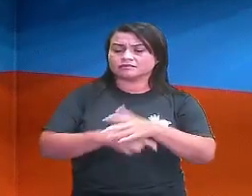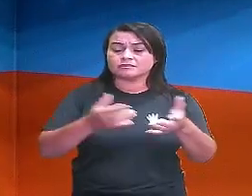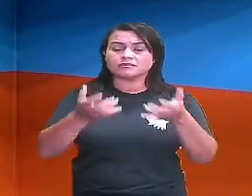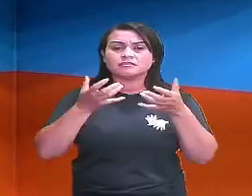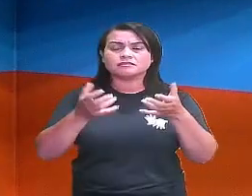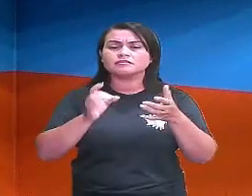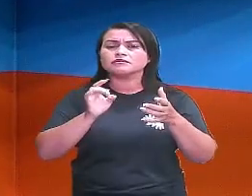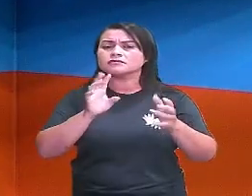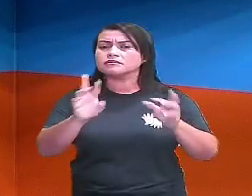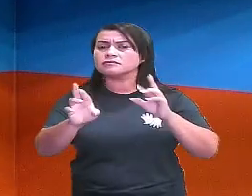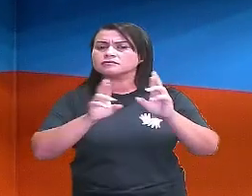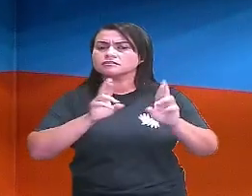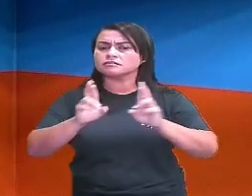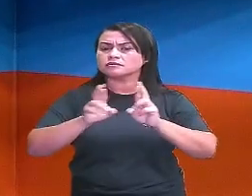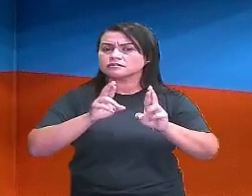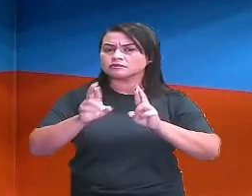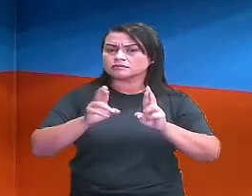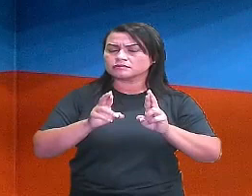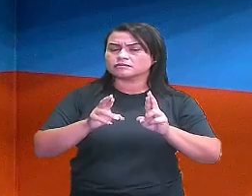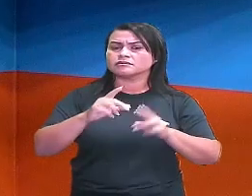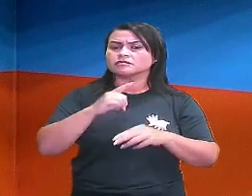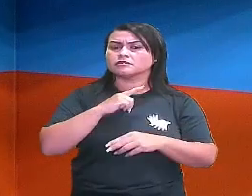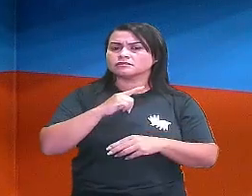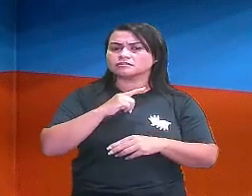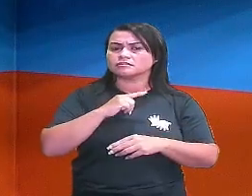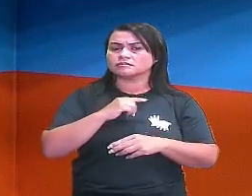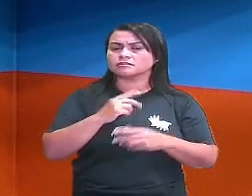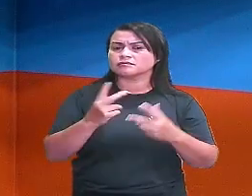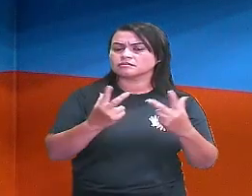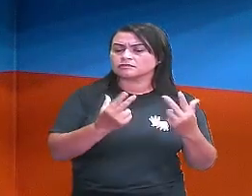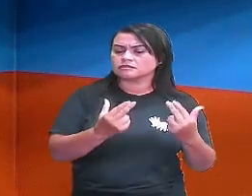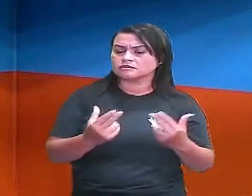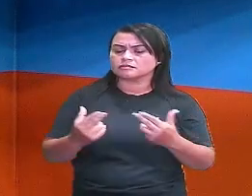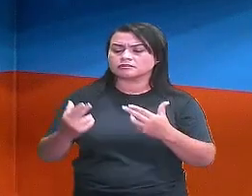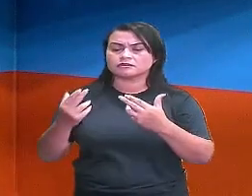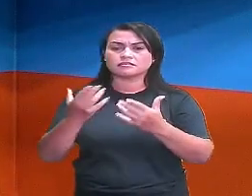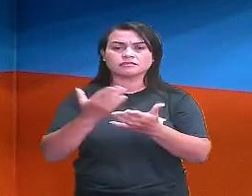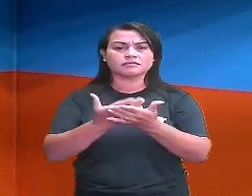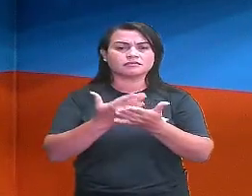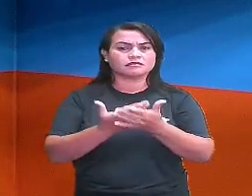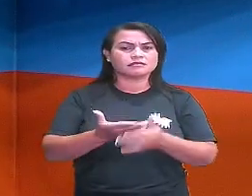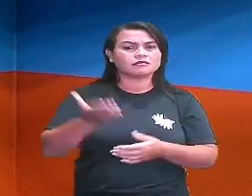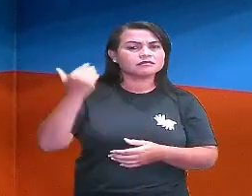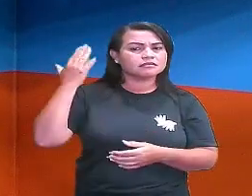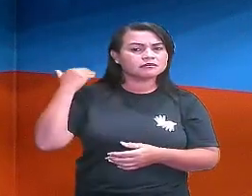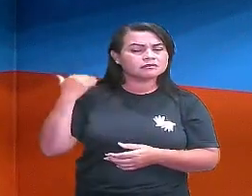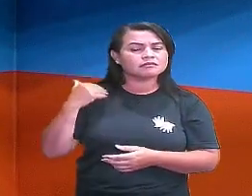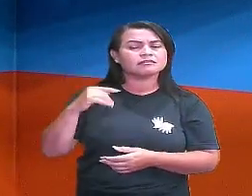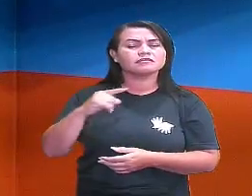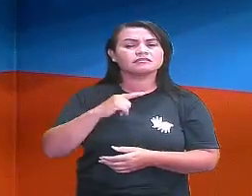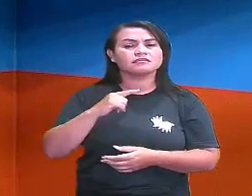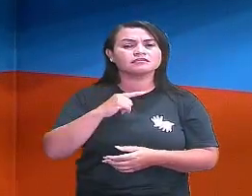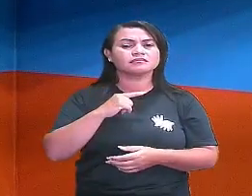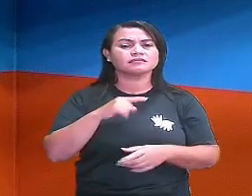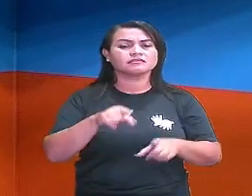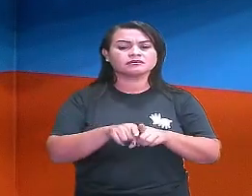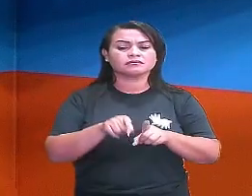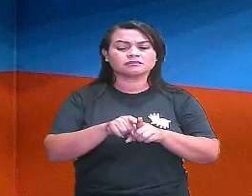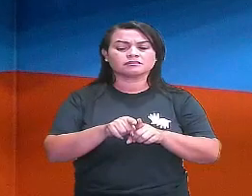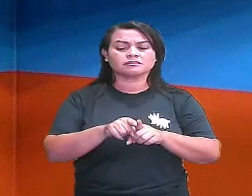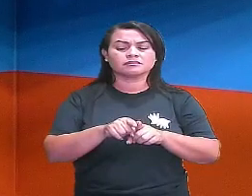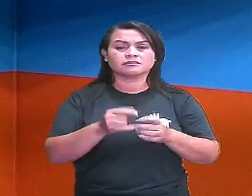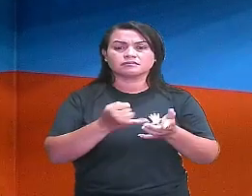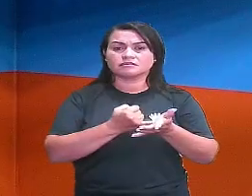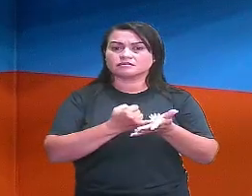a relação que há entre par ordenado, a aula anterior que a gente trouxe aí de expressões algébricas, para a introdução